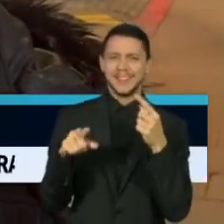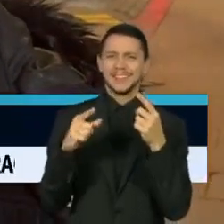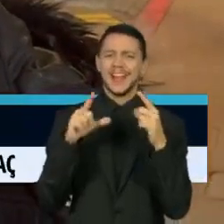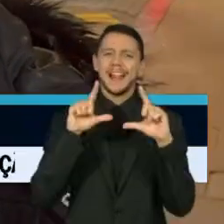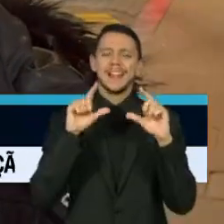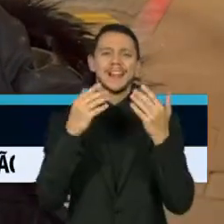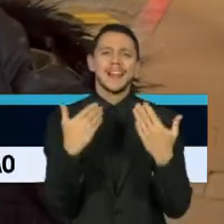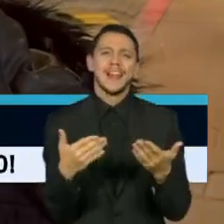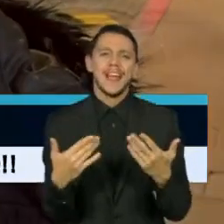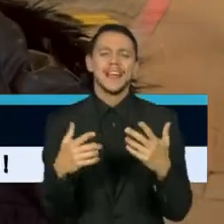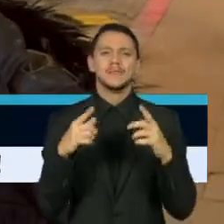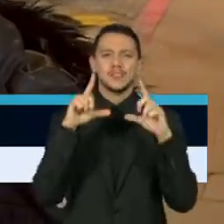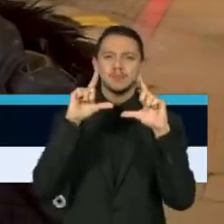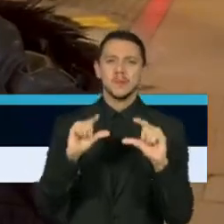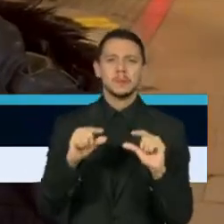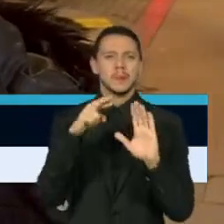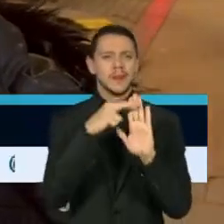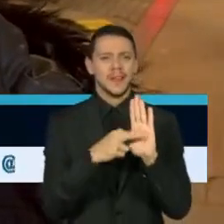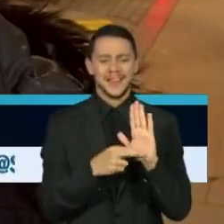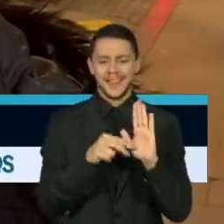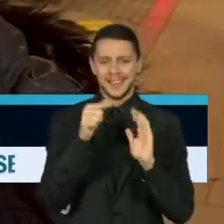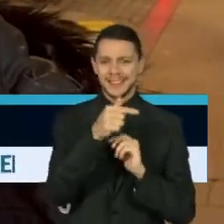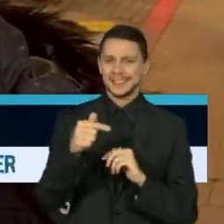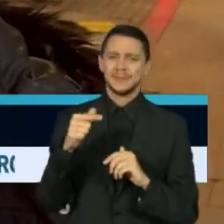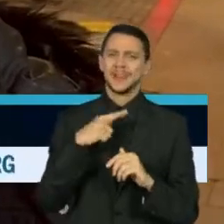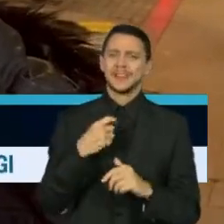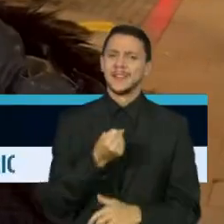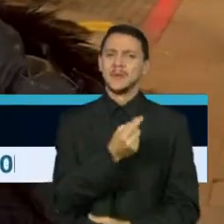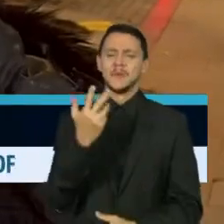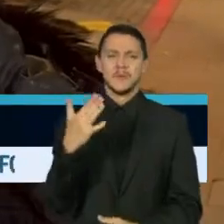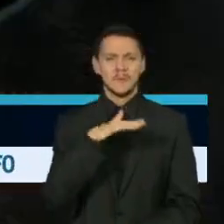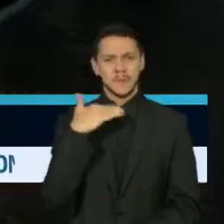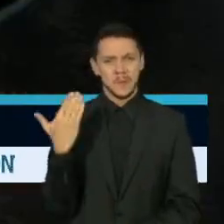de mortes registradas nesta semana.